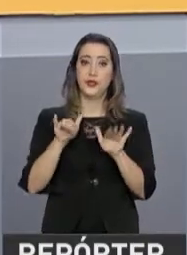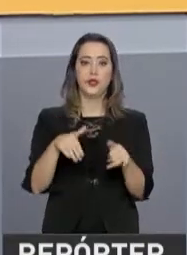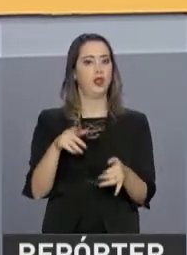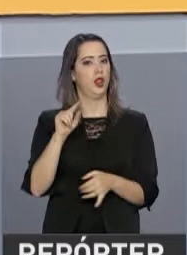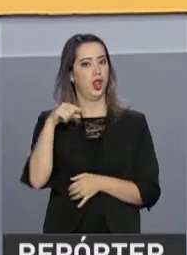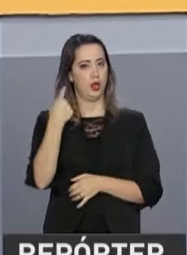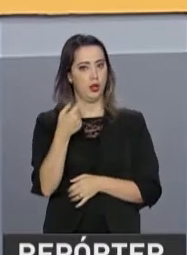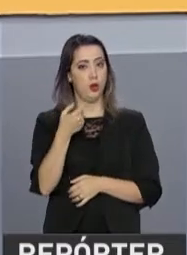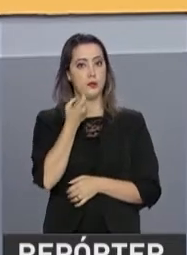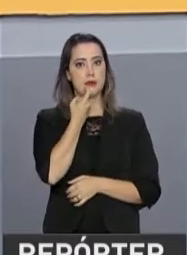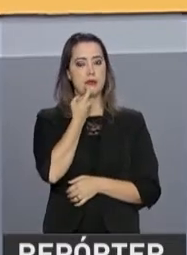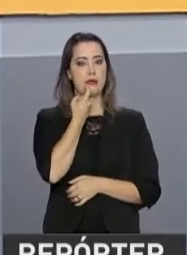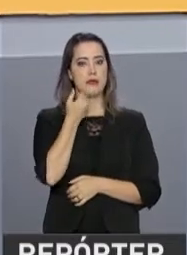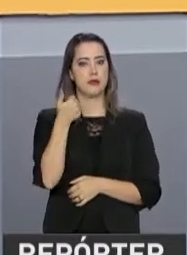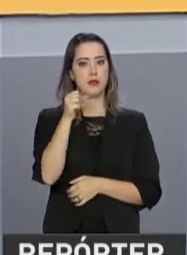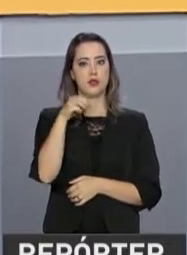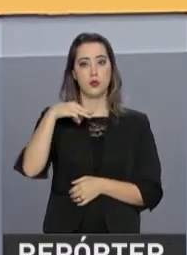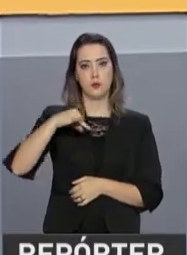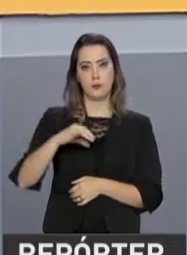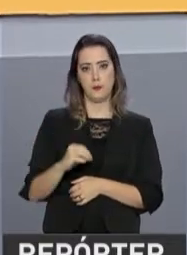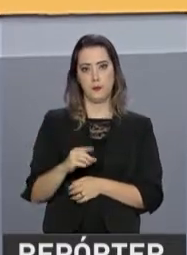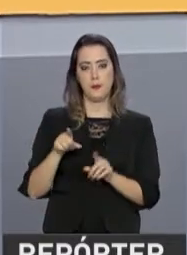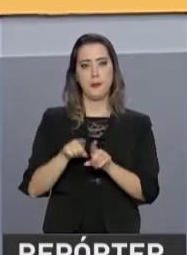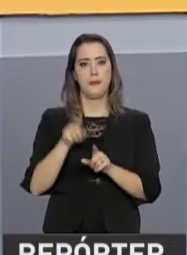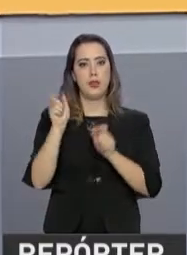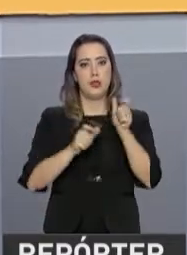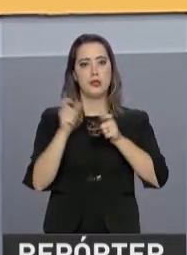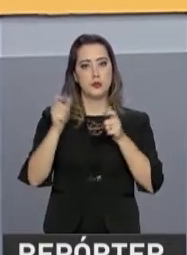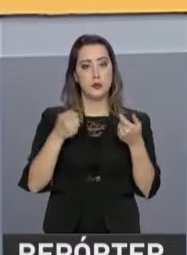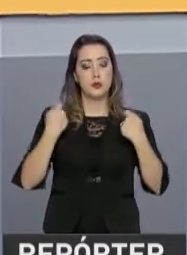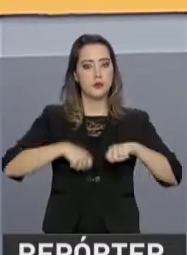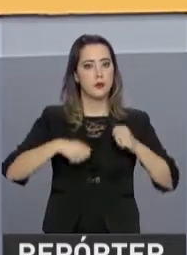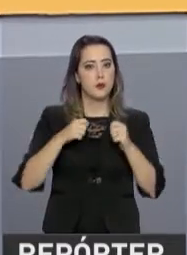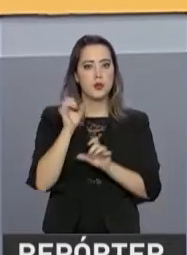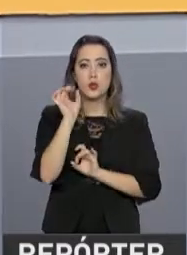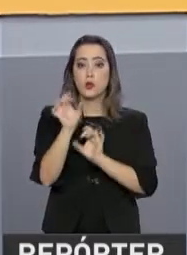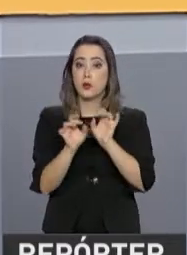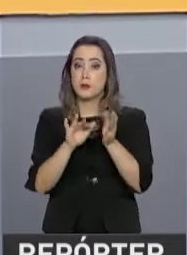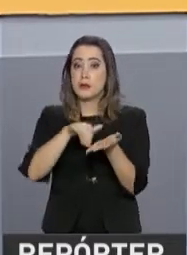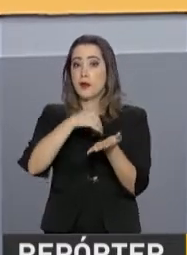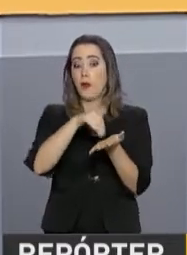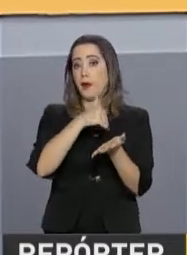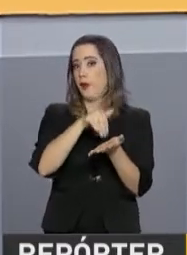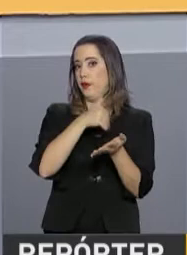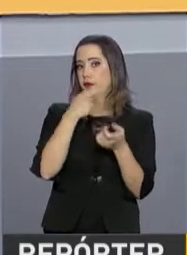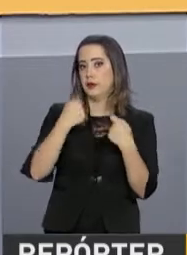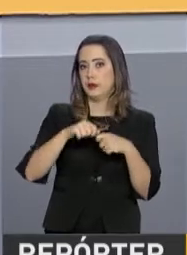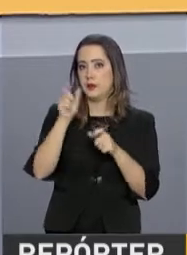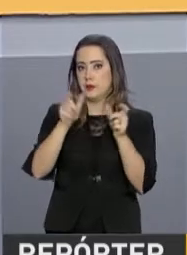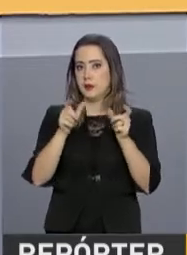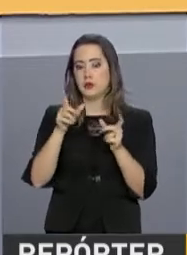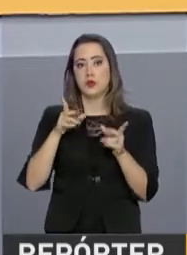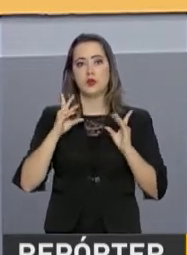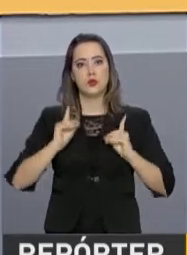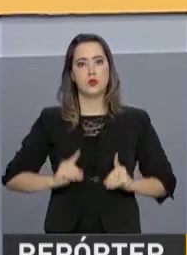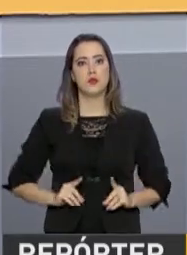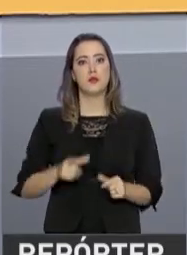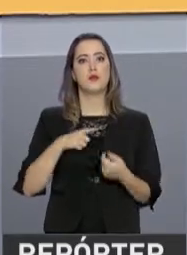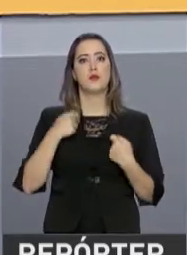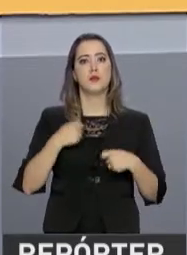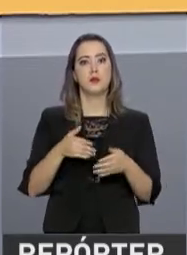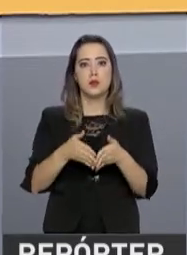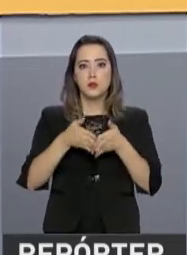na próxima sexta feira 18 de maio e os candidatos que precisam de atendimento especial como as pessoas com deficiência